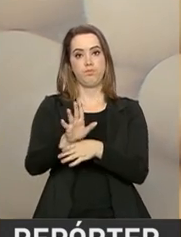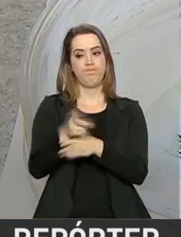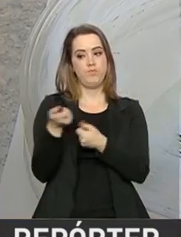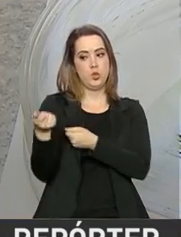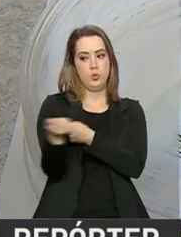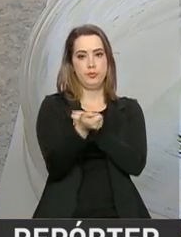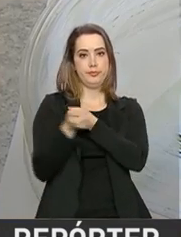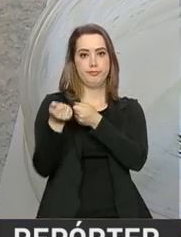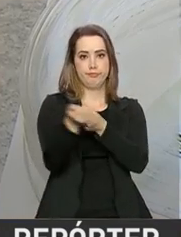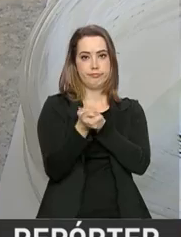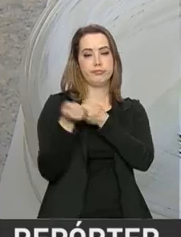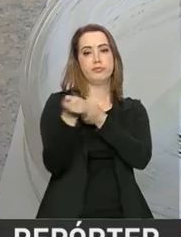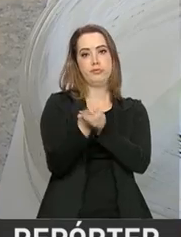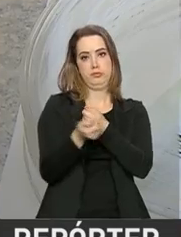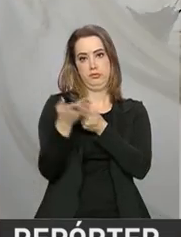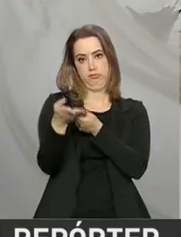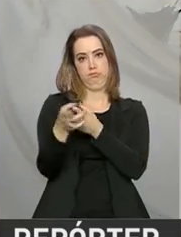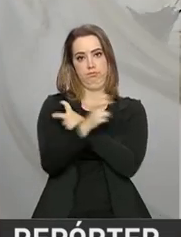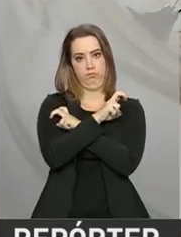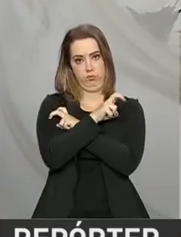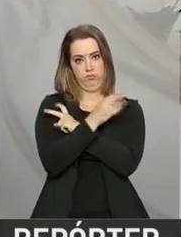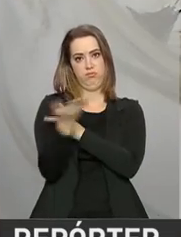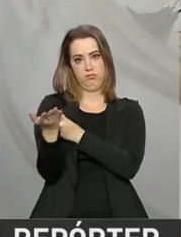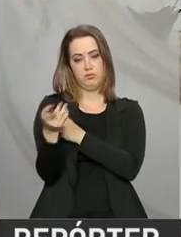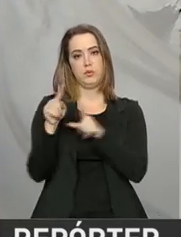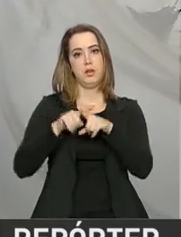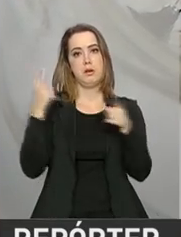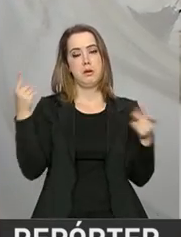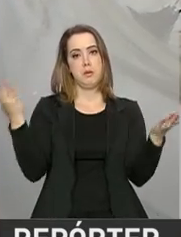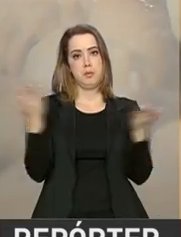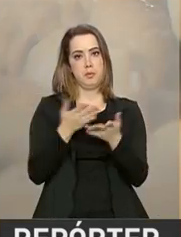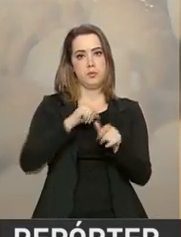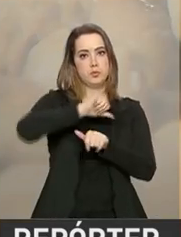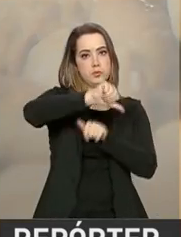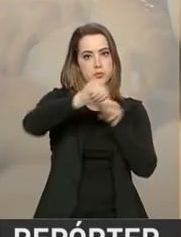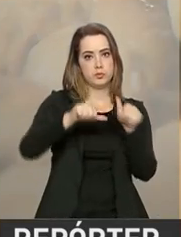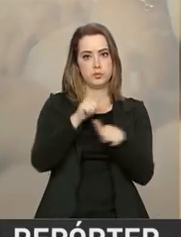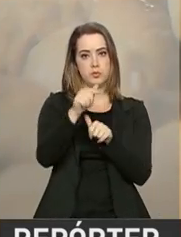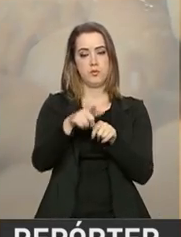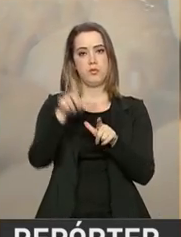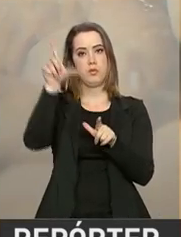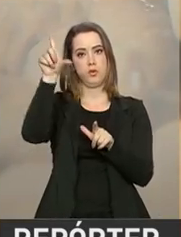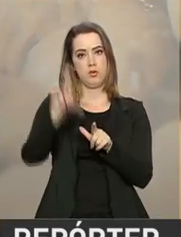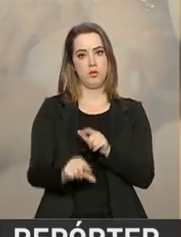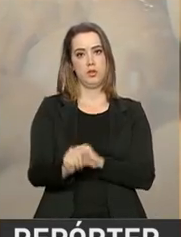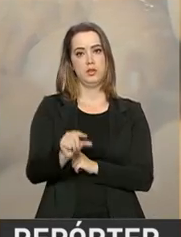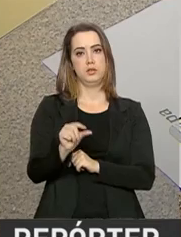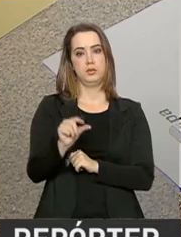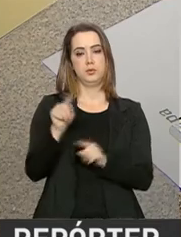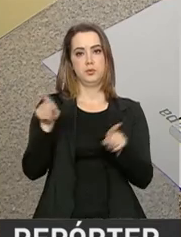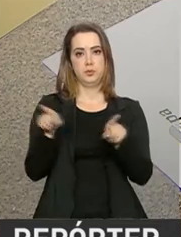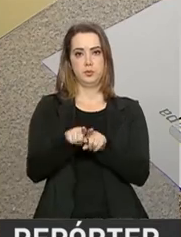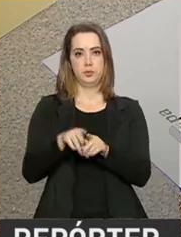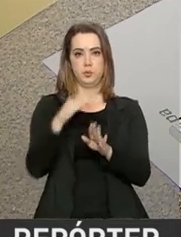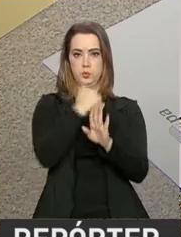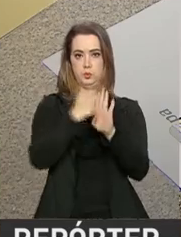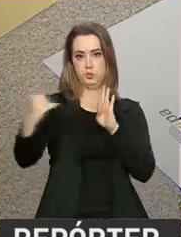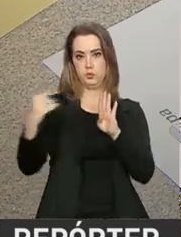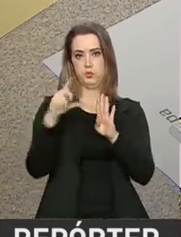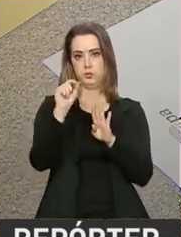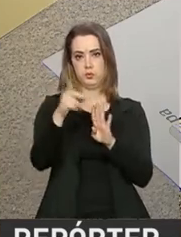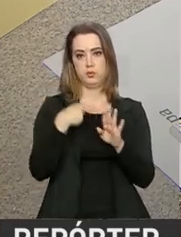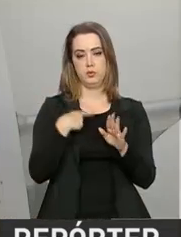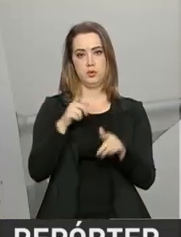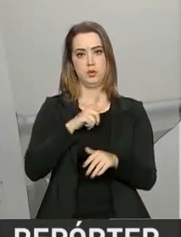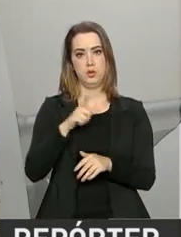inseticidas mas uma pesquisa da Embrapa pode fazer com que o uso de veneno nas lavouras caia pela metade a empresa desenvolveu